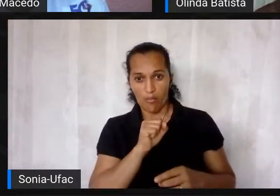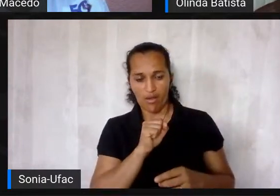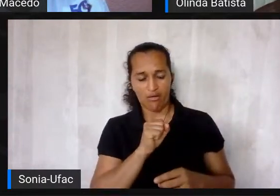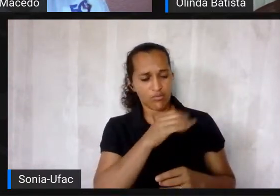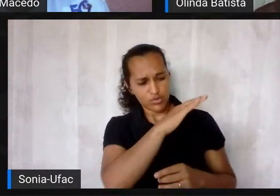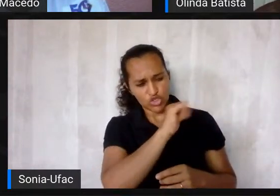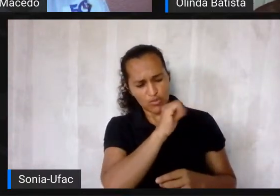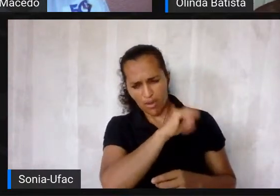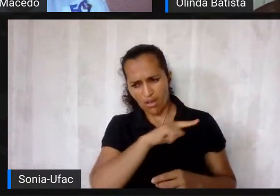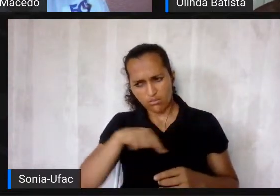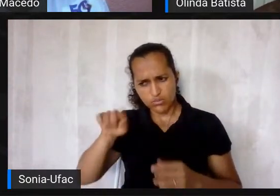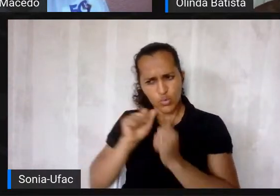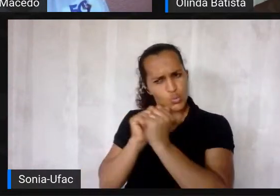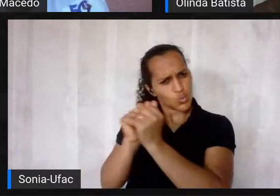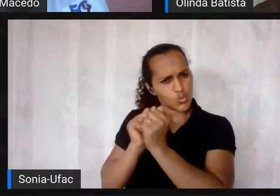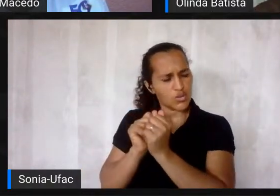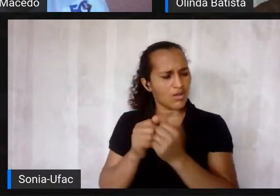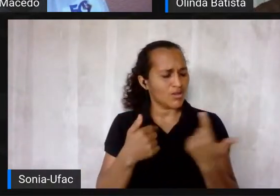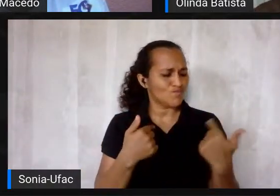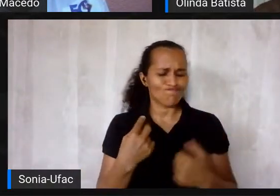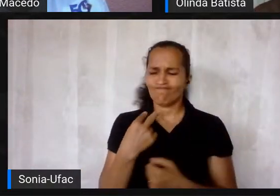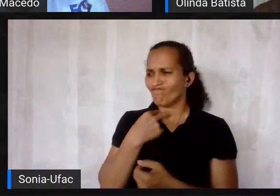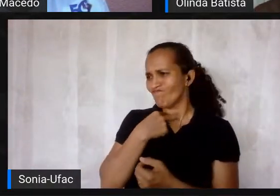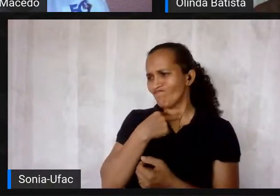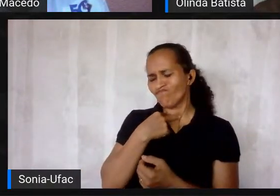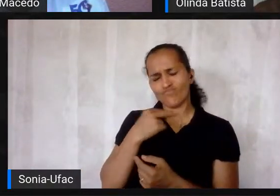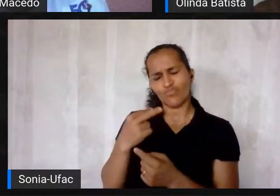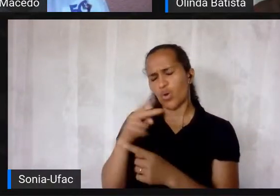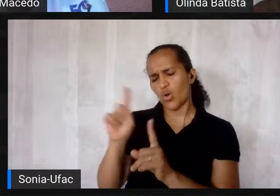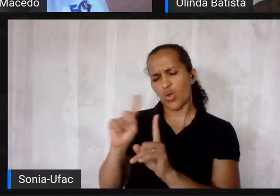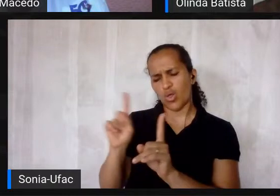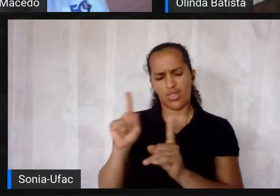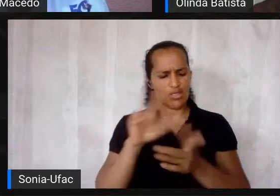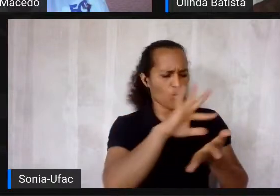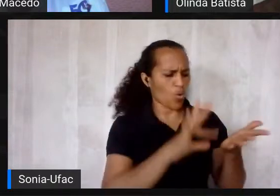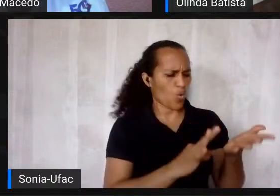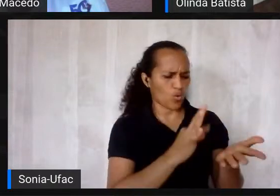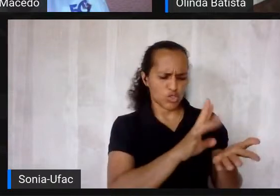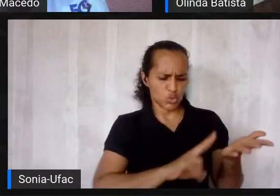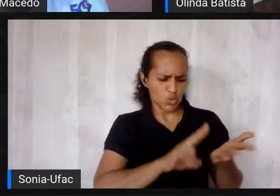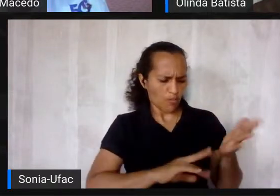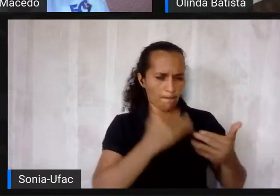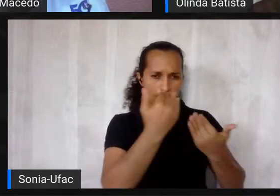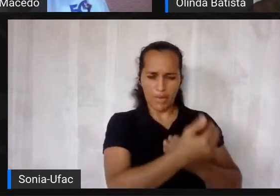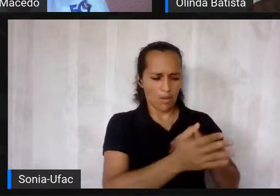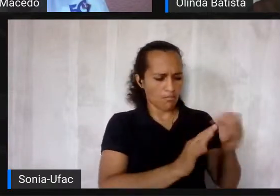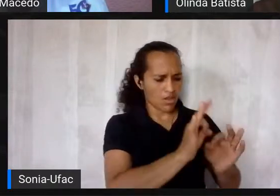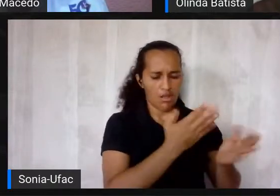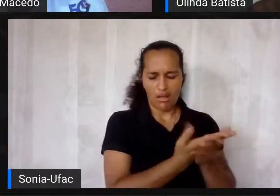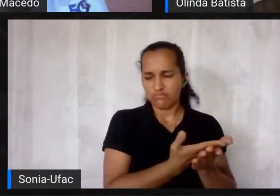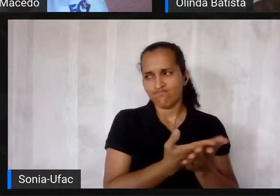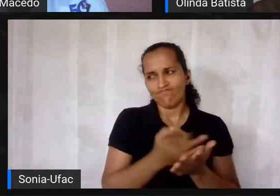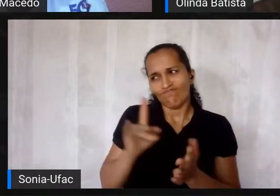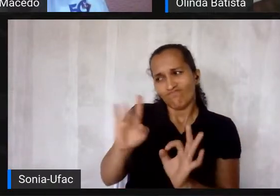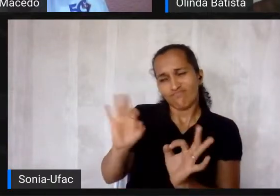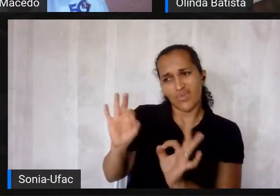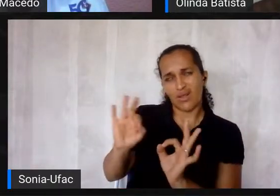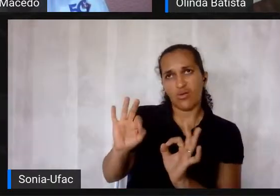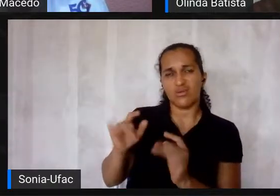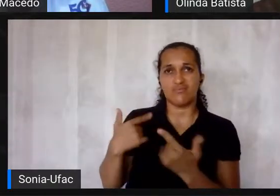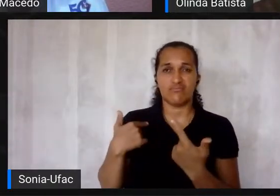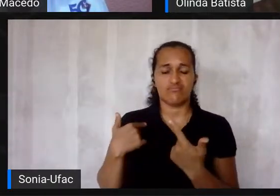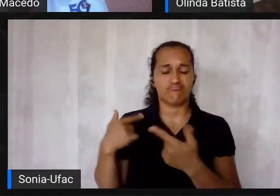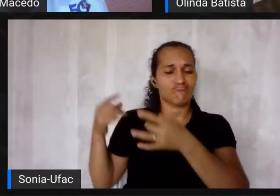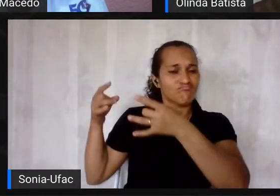eventos e eu estava ocupada corrigindo prova, planejando aula, etc. E deixei de viver muitas coisas.